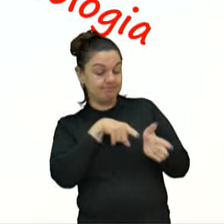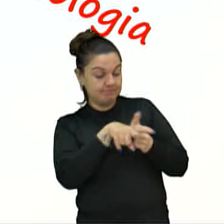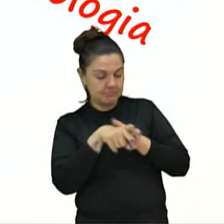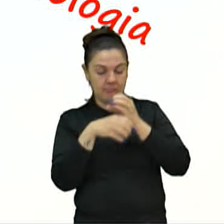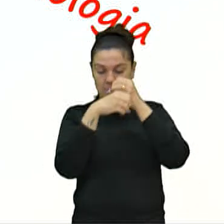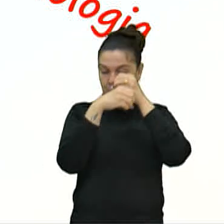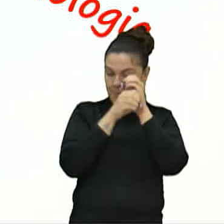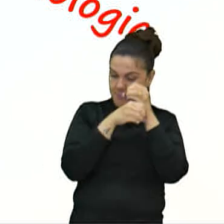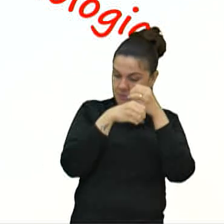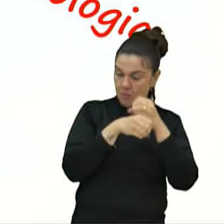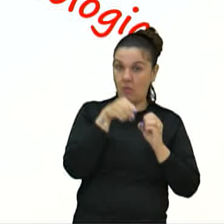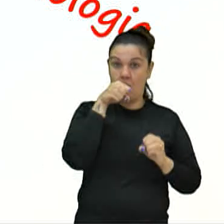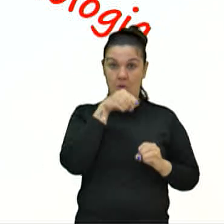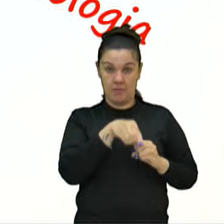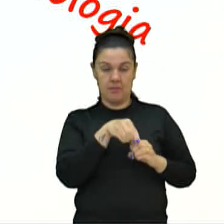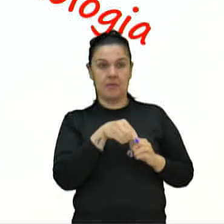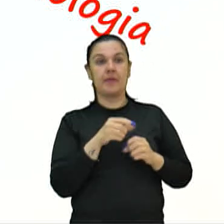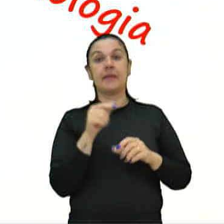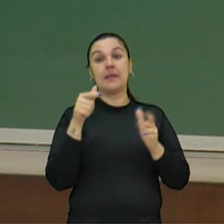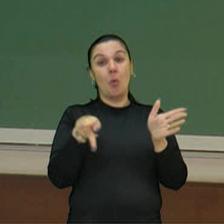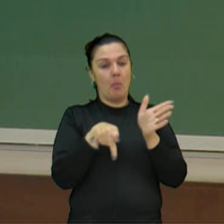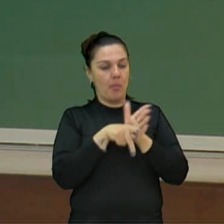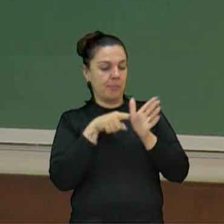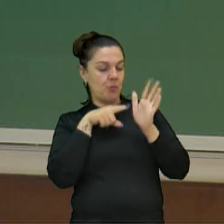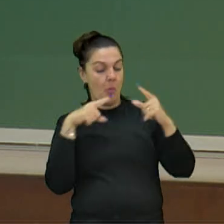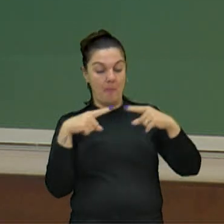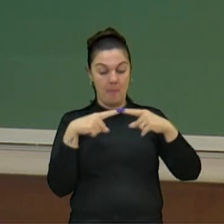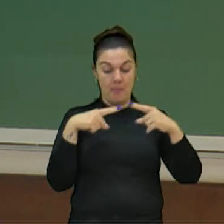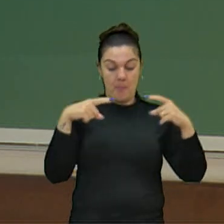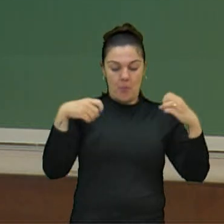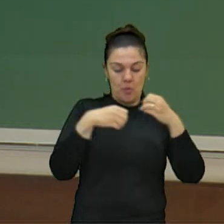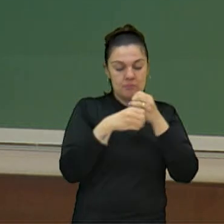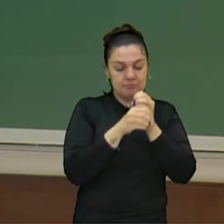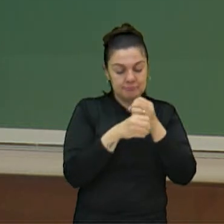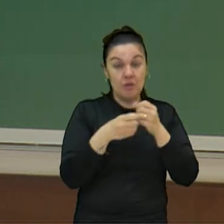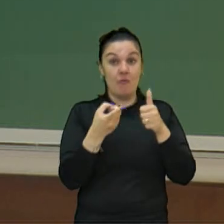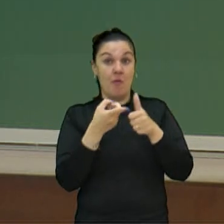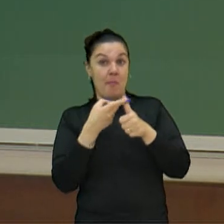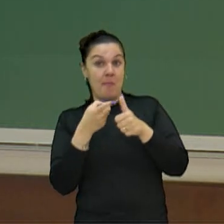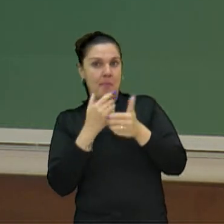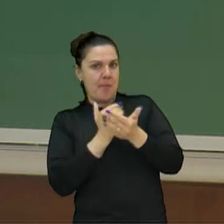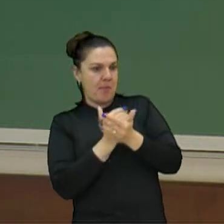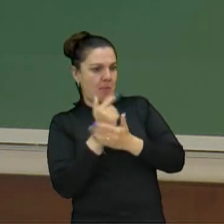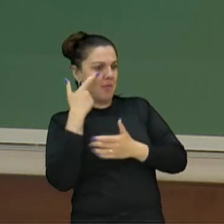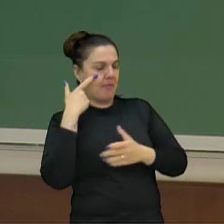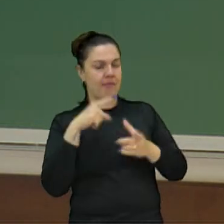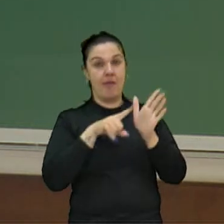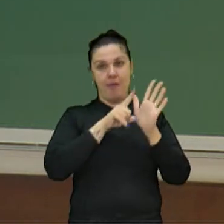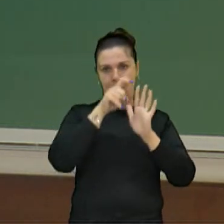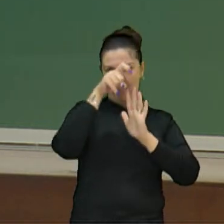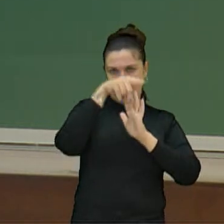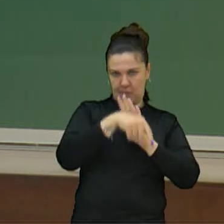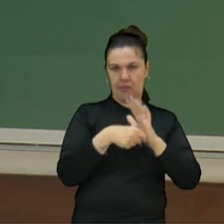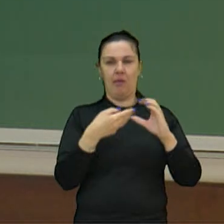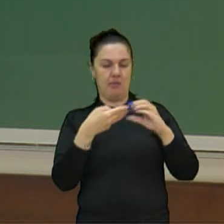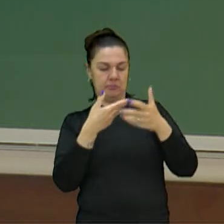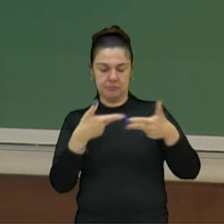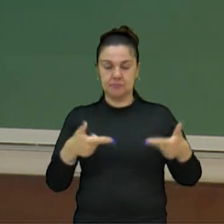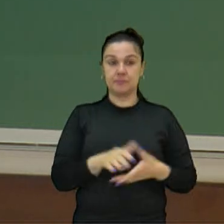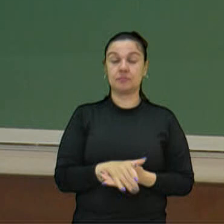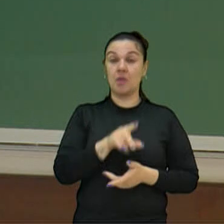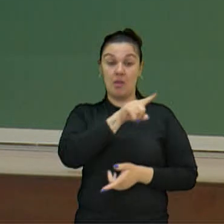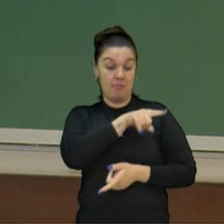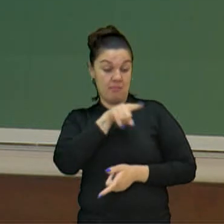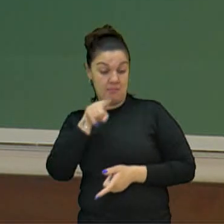época e ele foi muito importante para a microbiologia. Então, ele foi um dos primeiros a começar a ver as bactérias, por exemplo, tá? E esses dois, mesmo